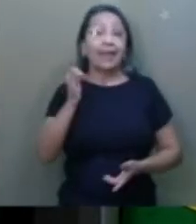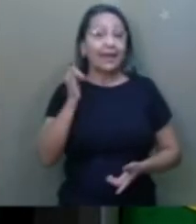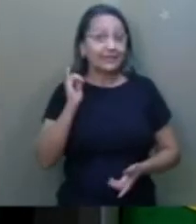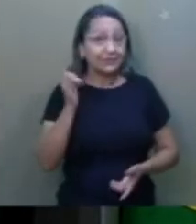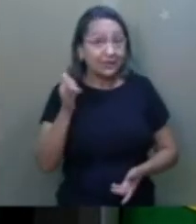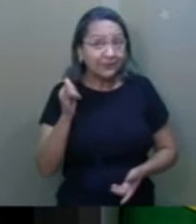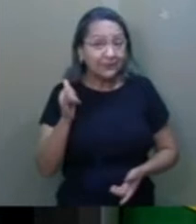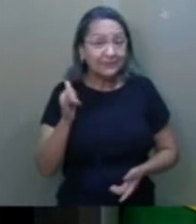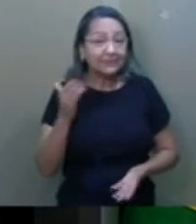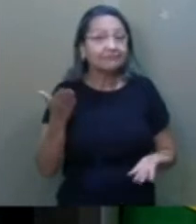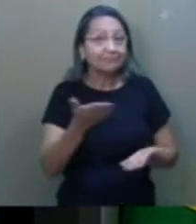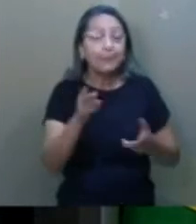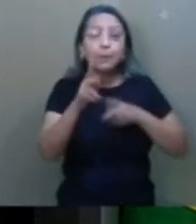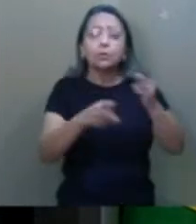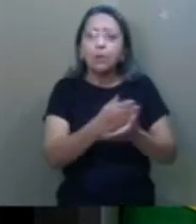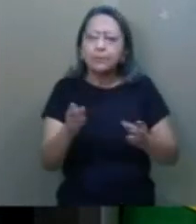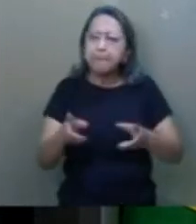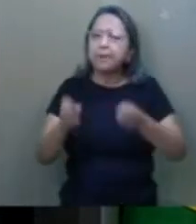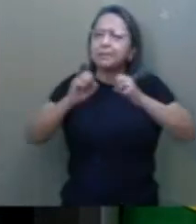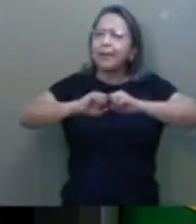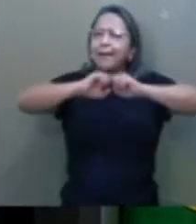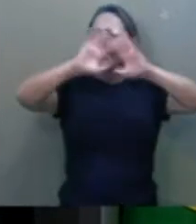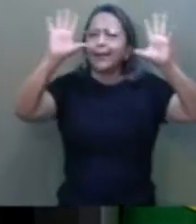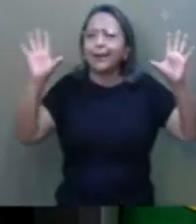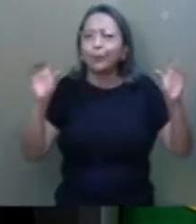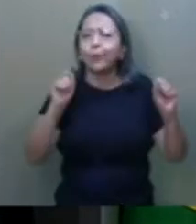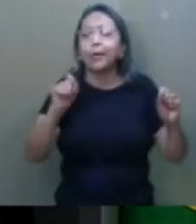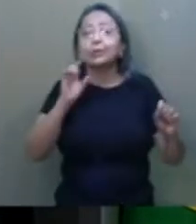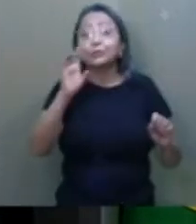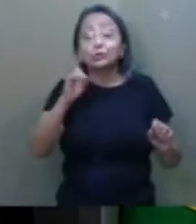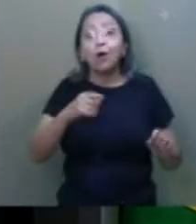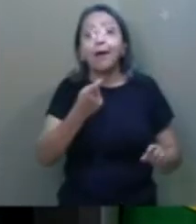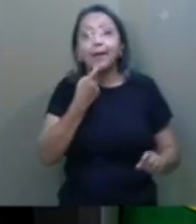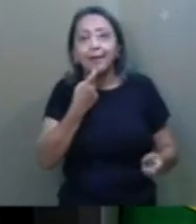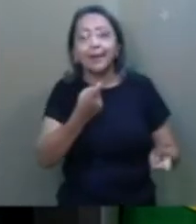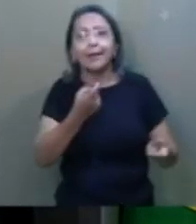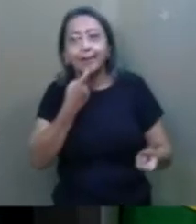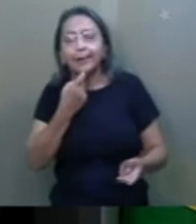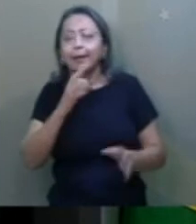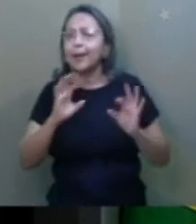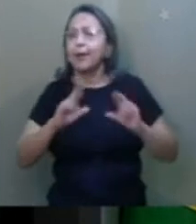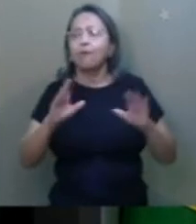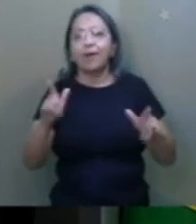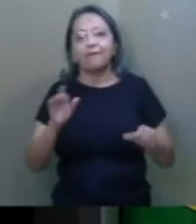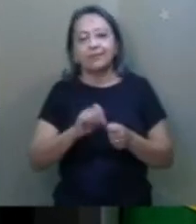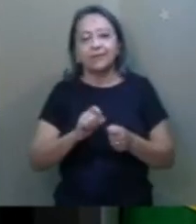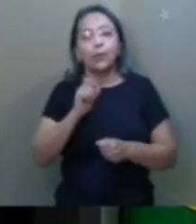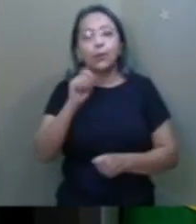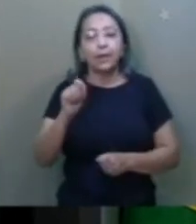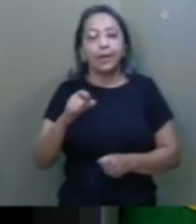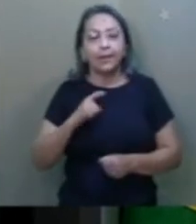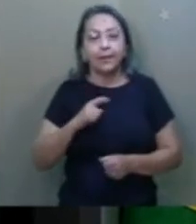Narrativas. A população começa a perceber claramente que só críticas não vão fazer com que